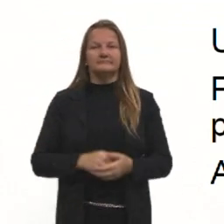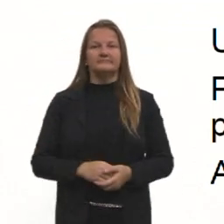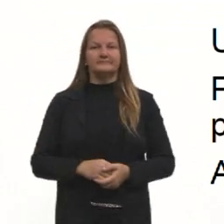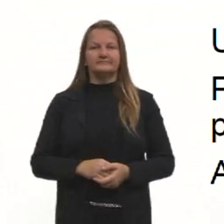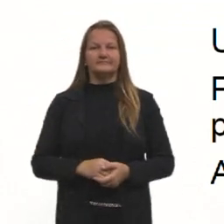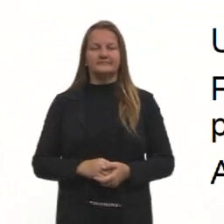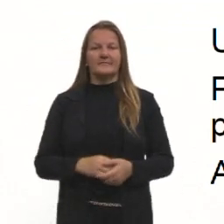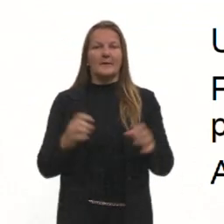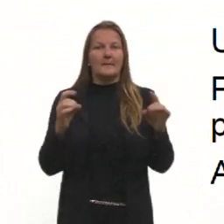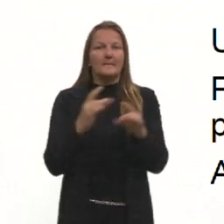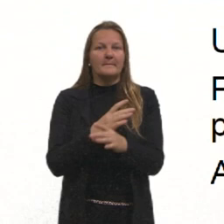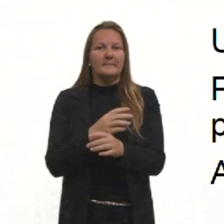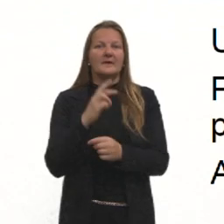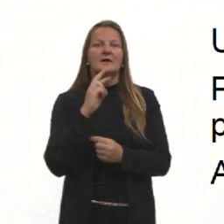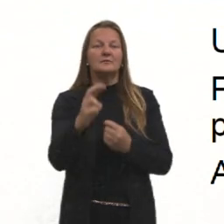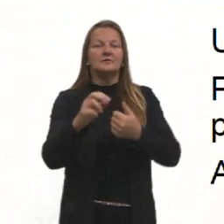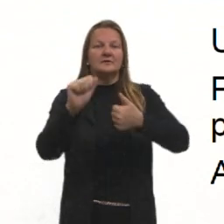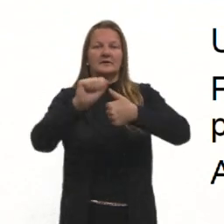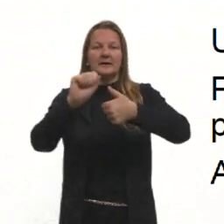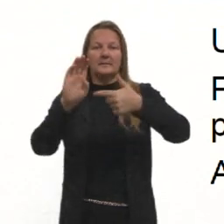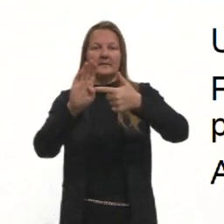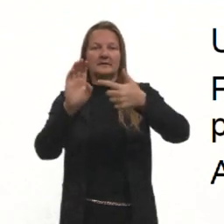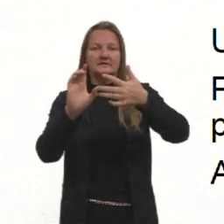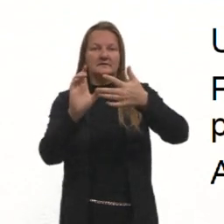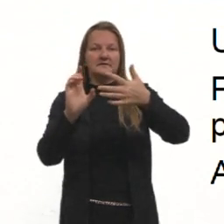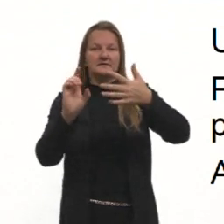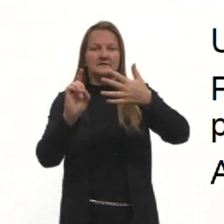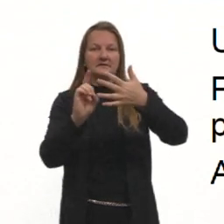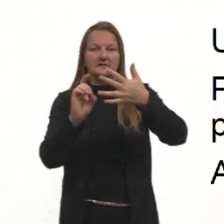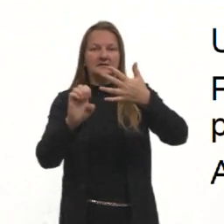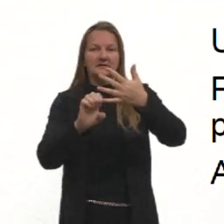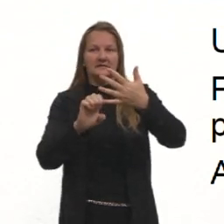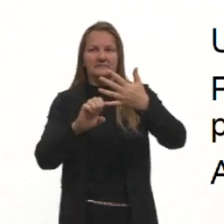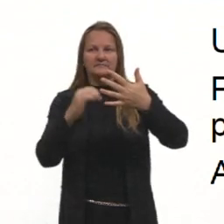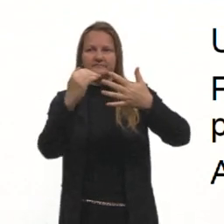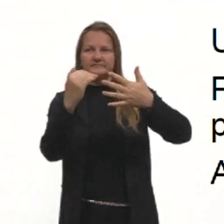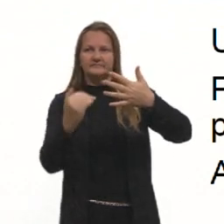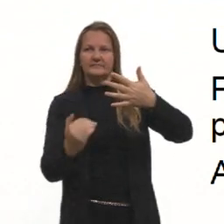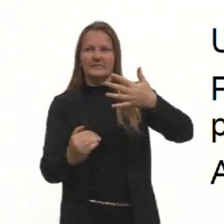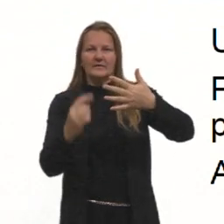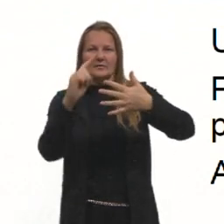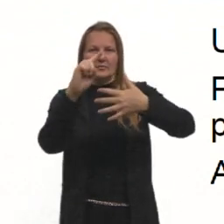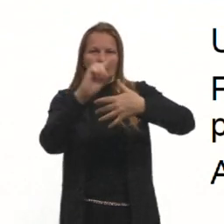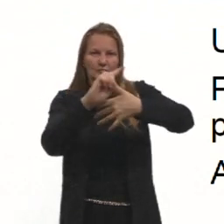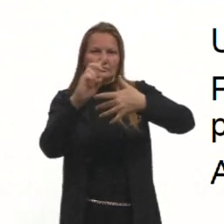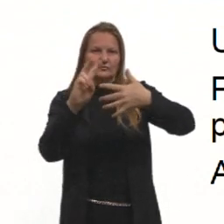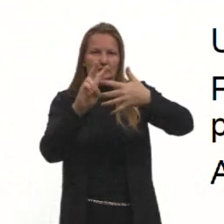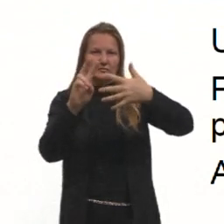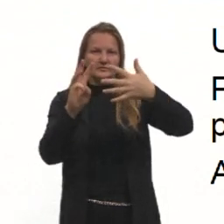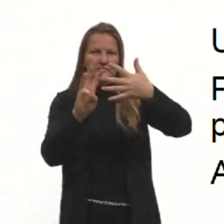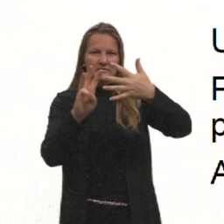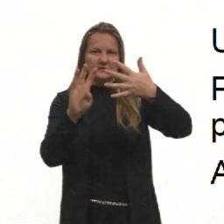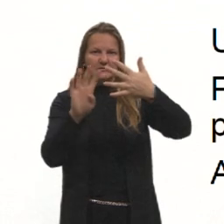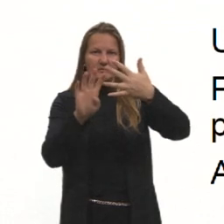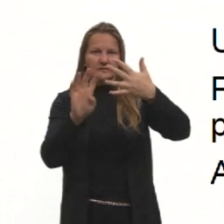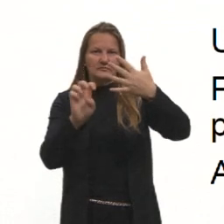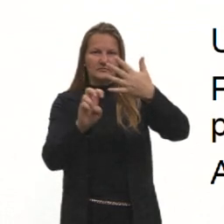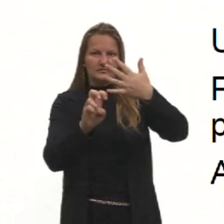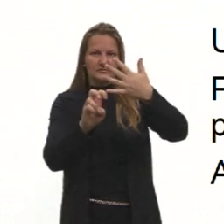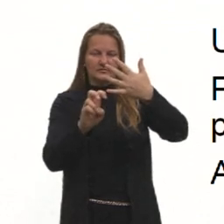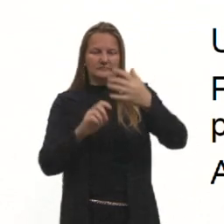nós temos assim com alternativas trazendo né sucessivamente a 5 figuras então a gente precisa